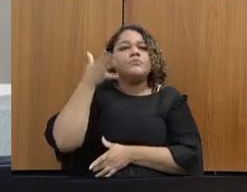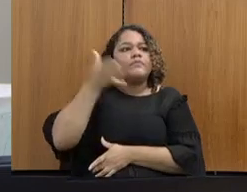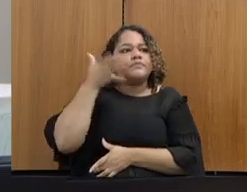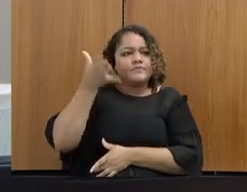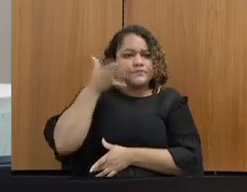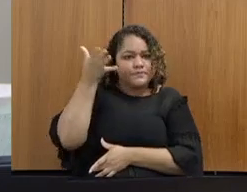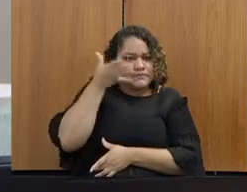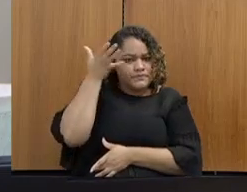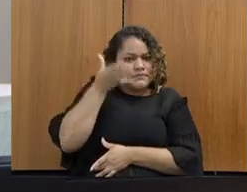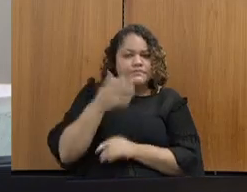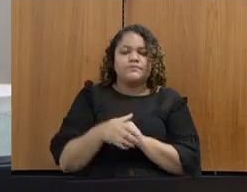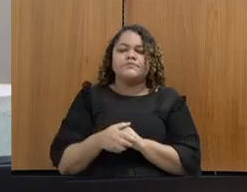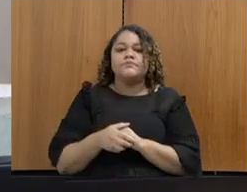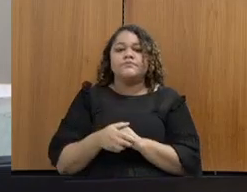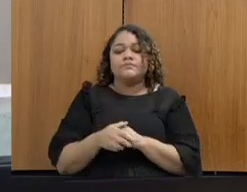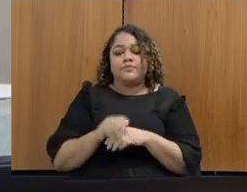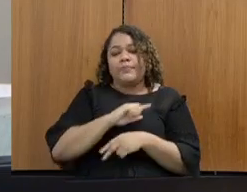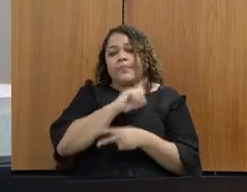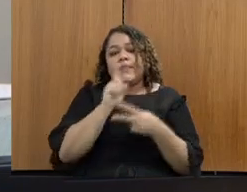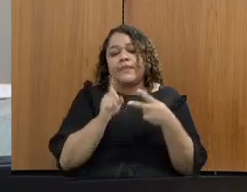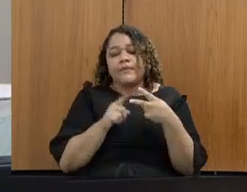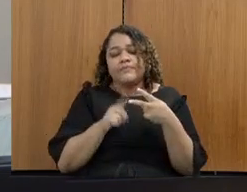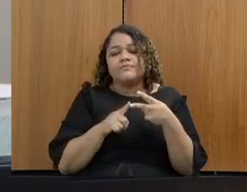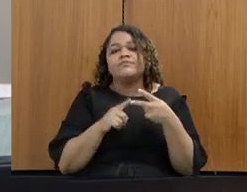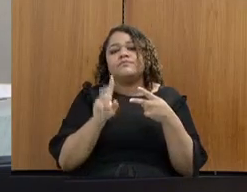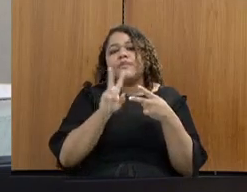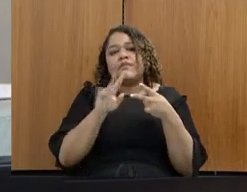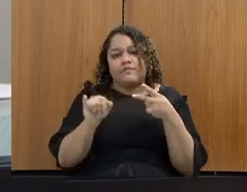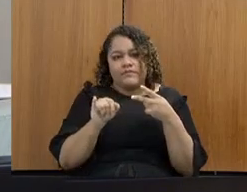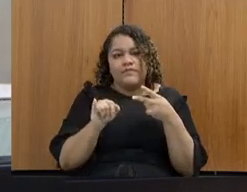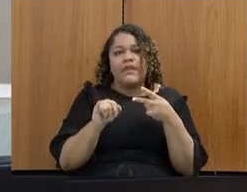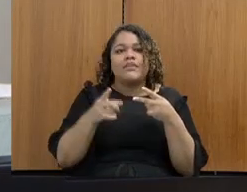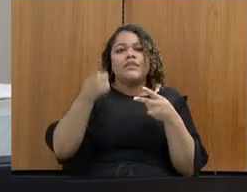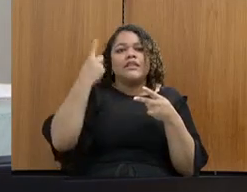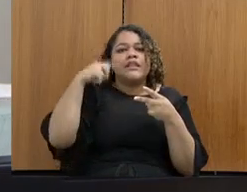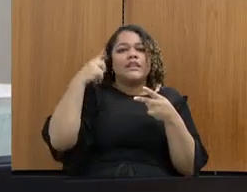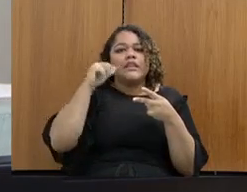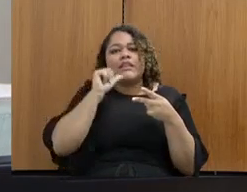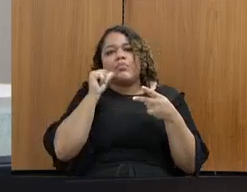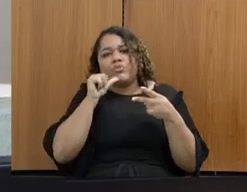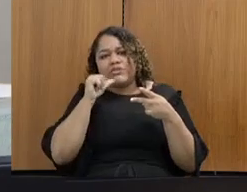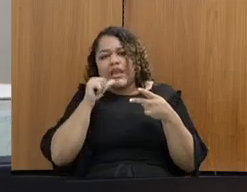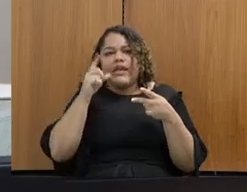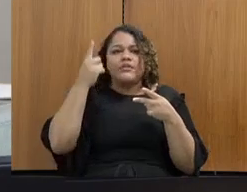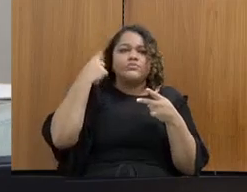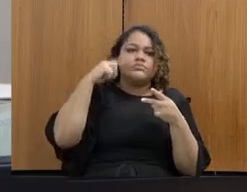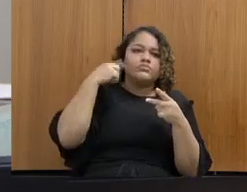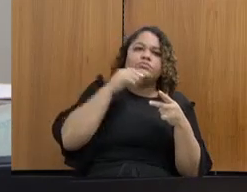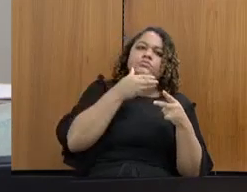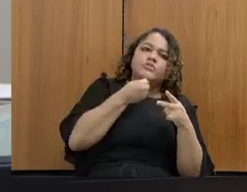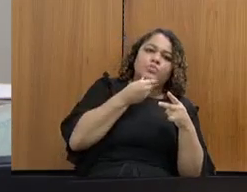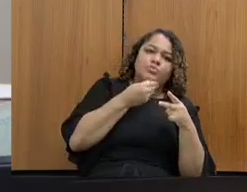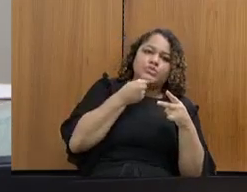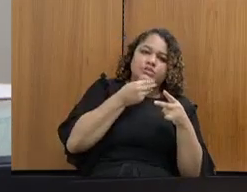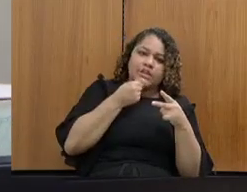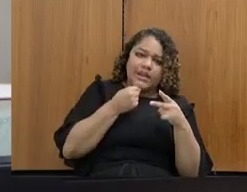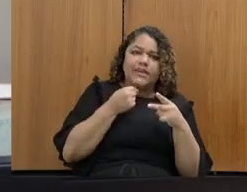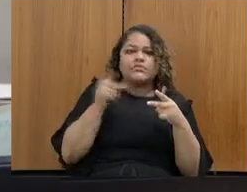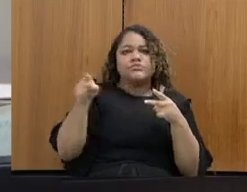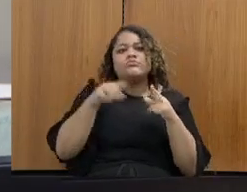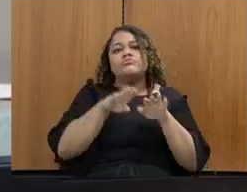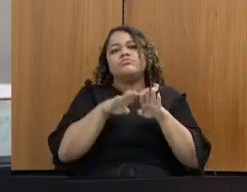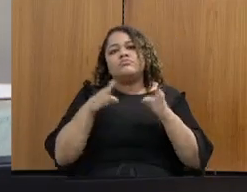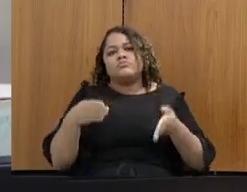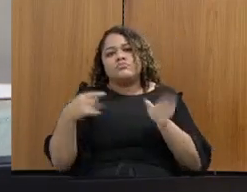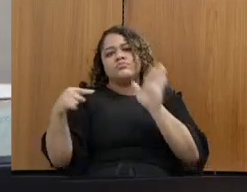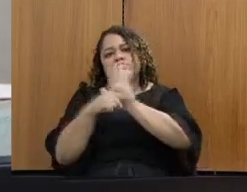na sequência será concedida a palavra aos deputadas e aos deputados no termo da deliberação da mesa